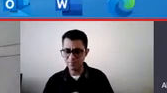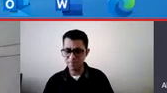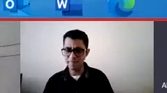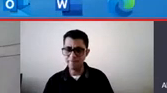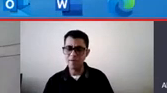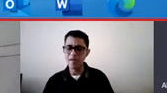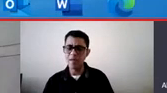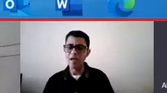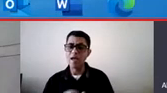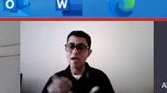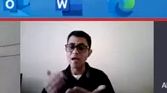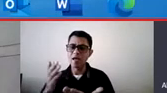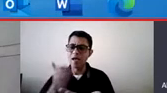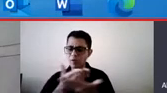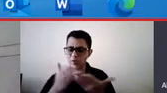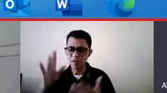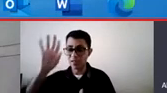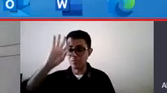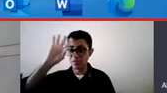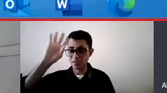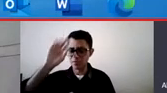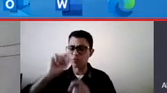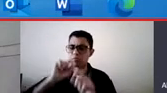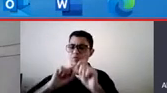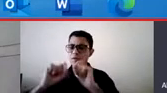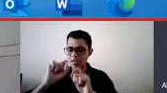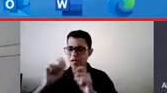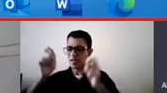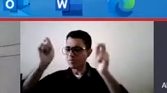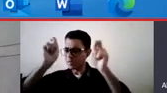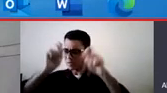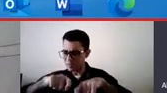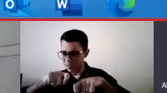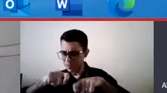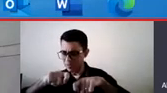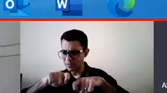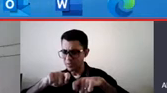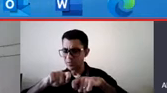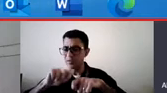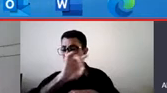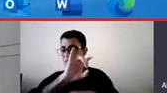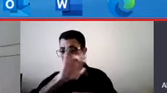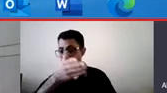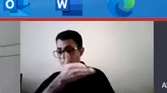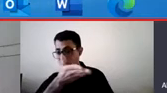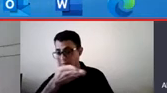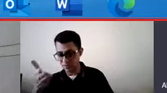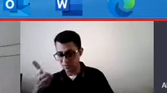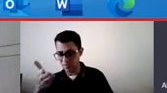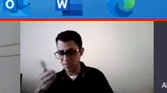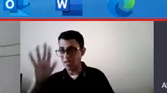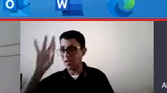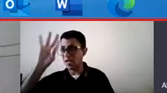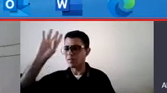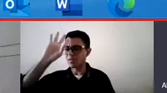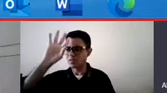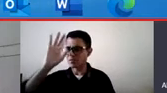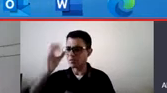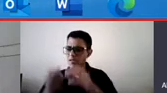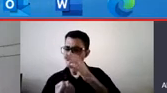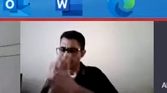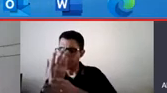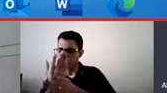Aí, em relação à imaginação, ela proporciona a capacidade criativa do indivíduo. A imaginação criativa, ela